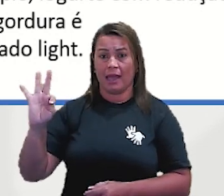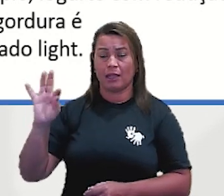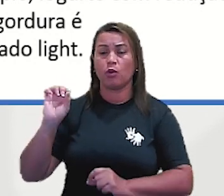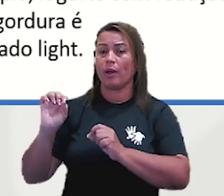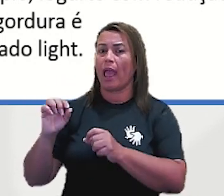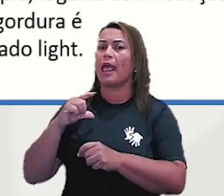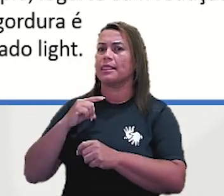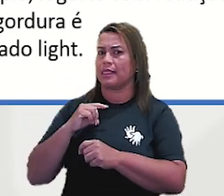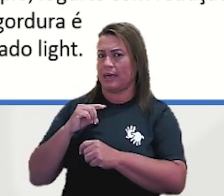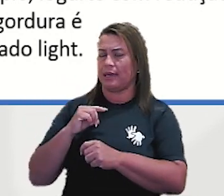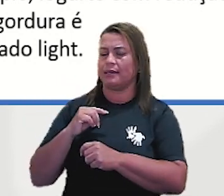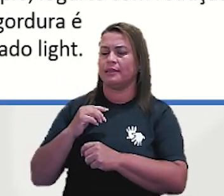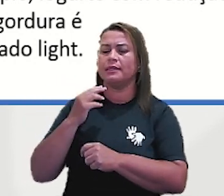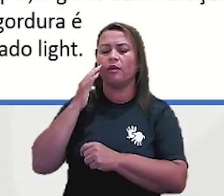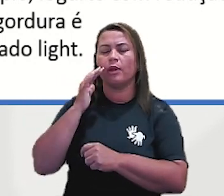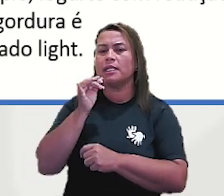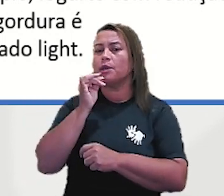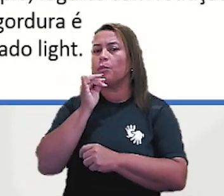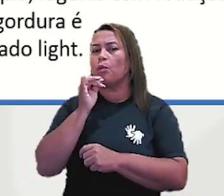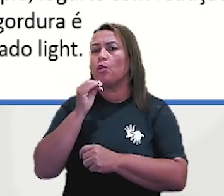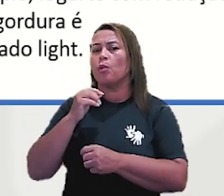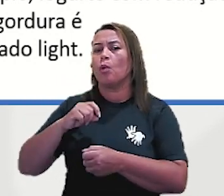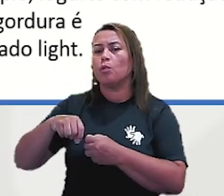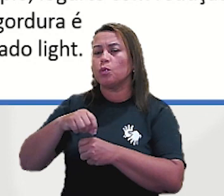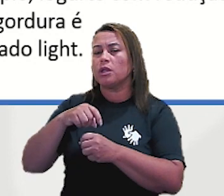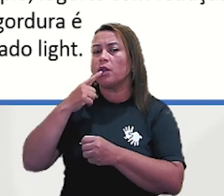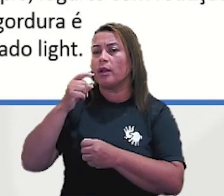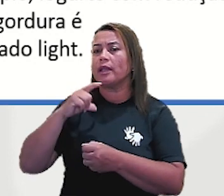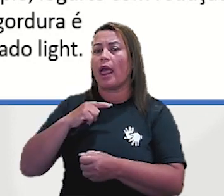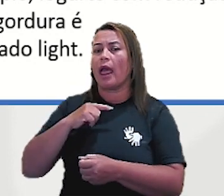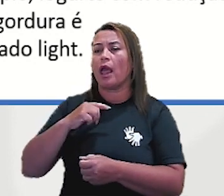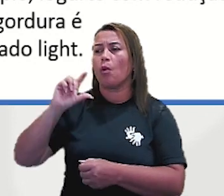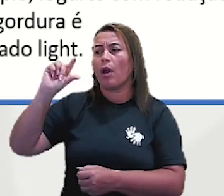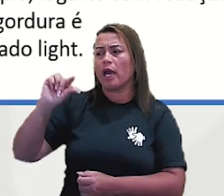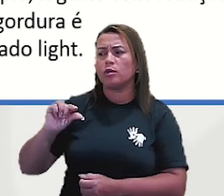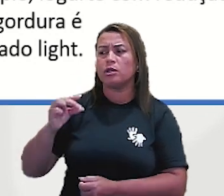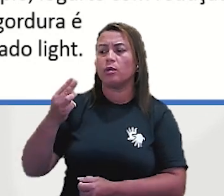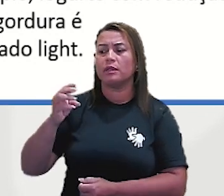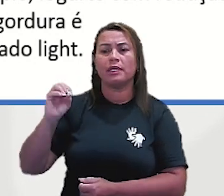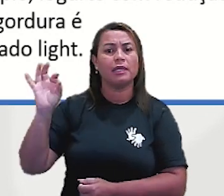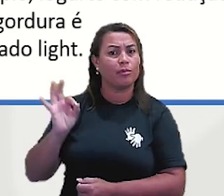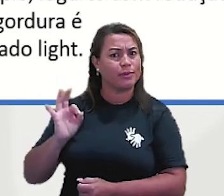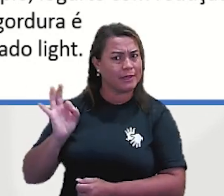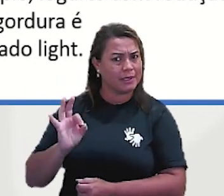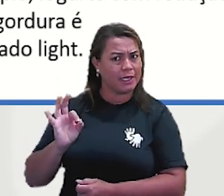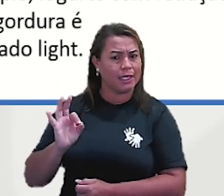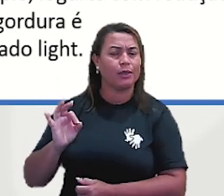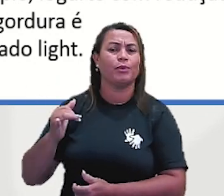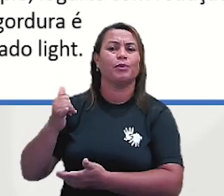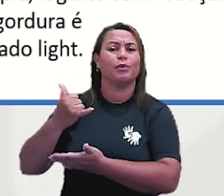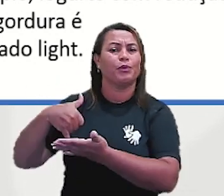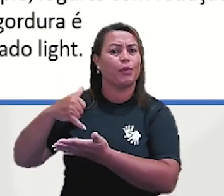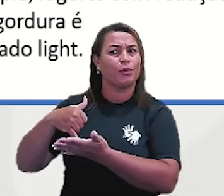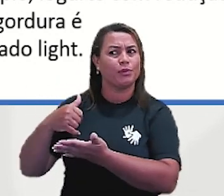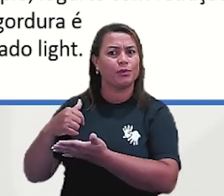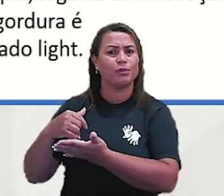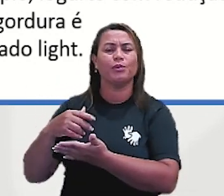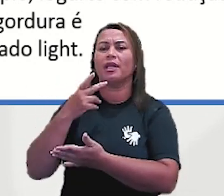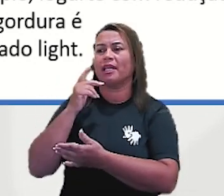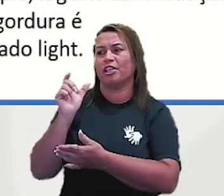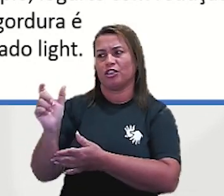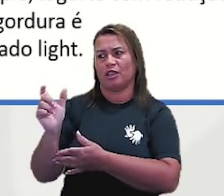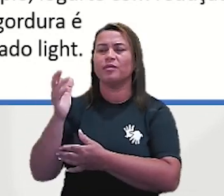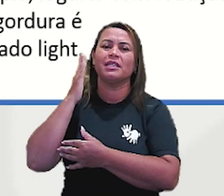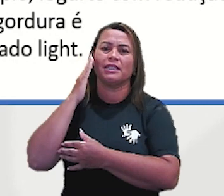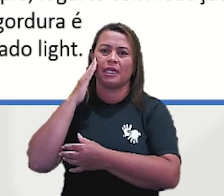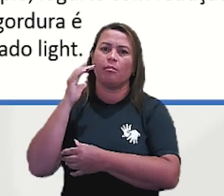os iogurtes, né, que tem uma redução de 30% de gordura. Está lá escrito alimento light. Então você sabe que ele não está isento totalmente